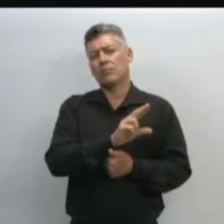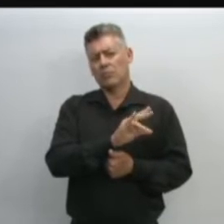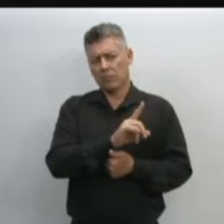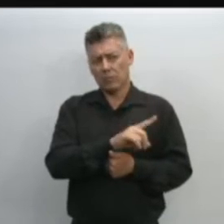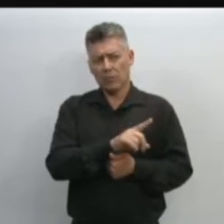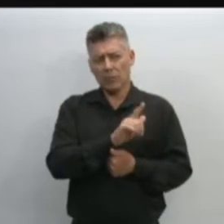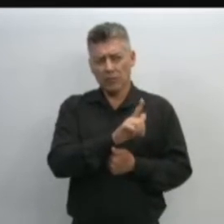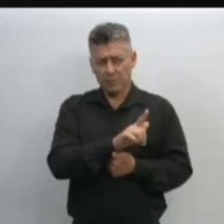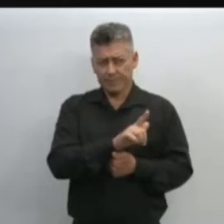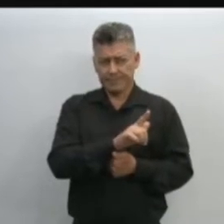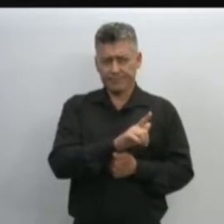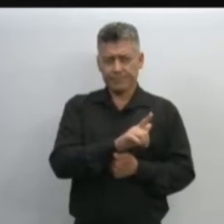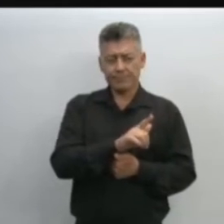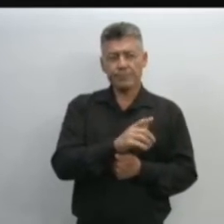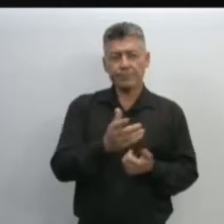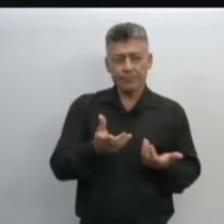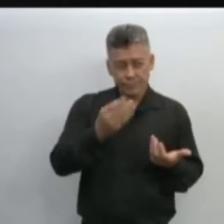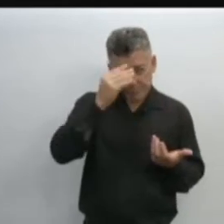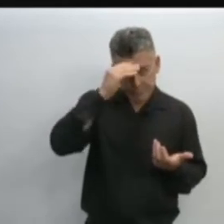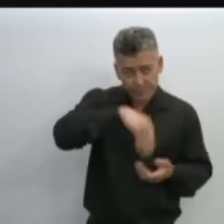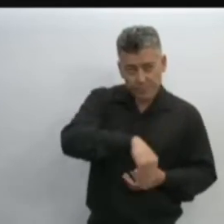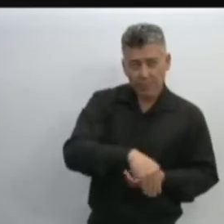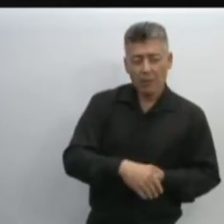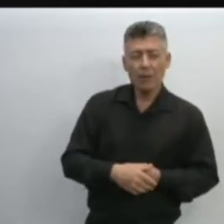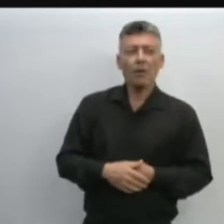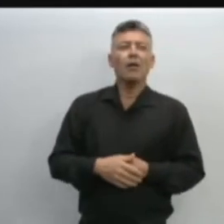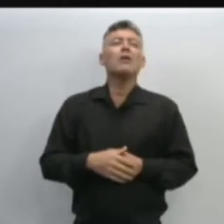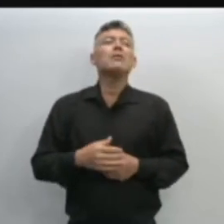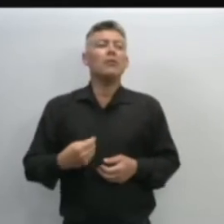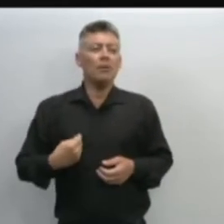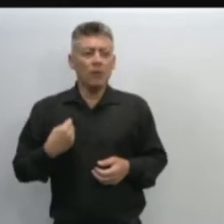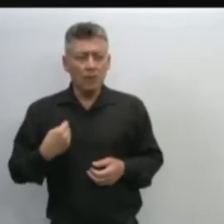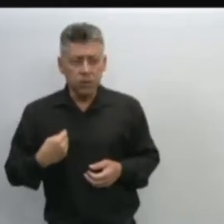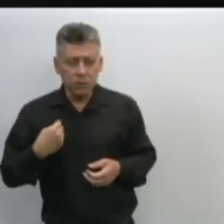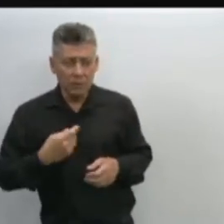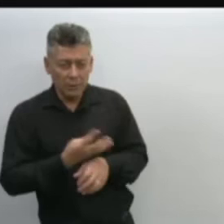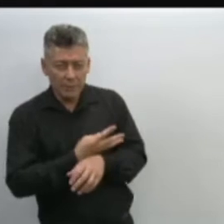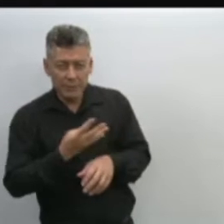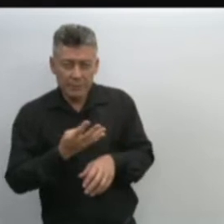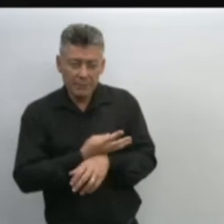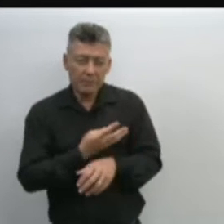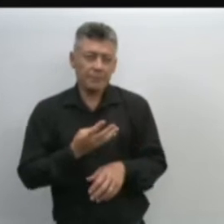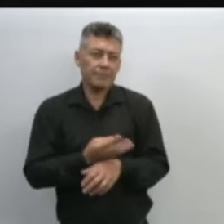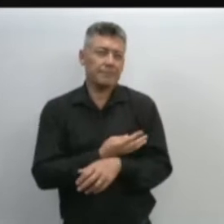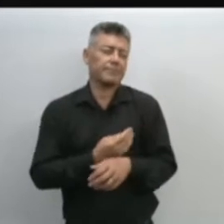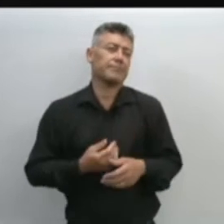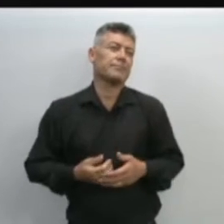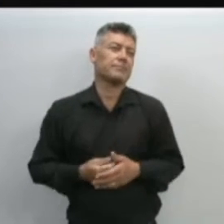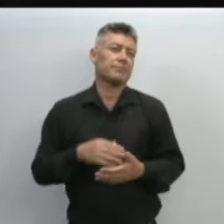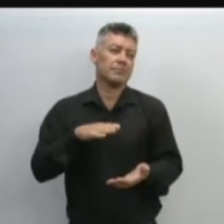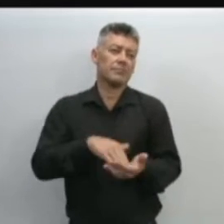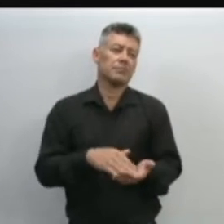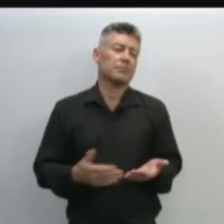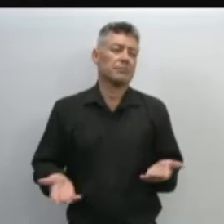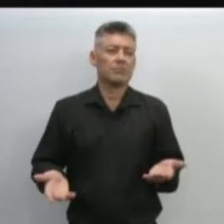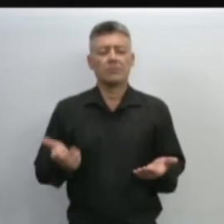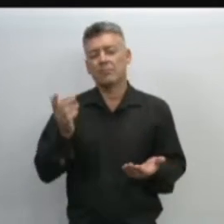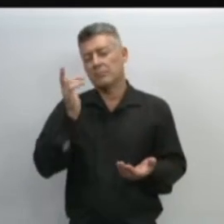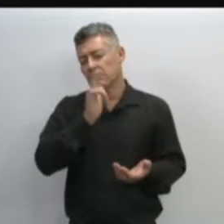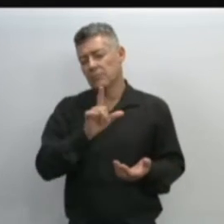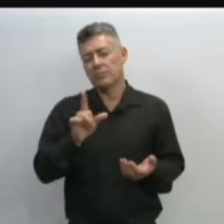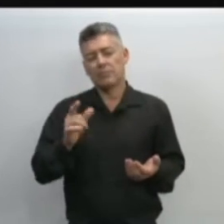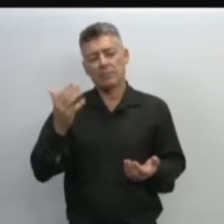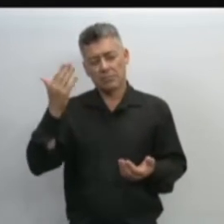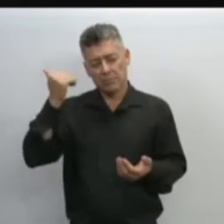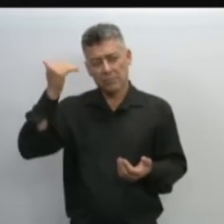E Valdones sobreexistiu, viveu, resistiu, está aí hoje fazendo grande sucesso.